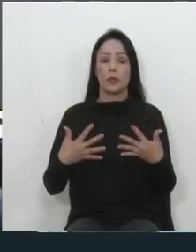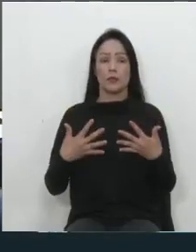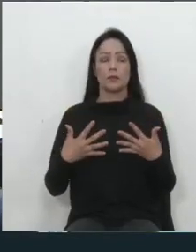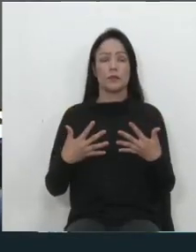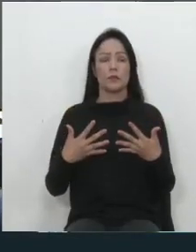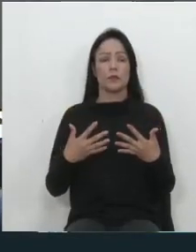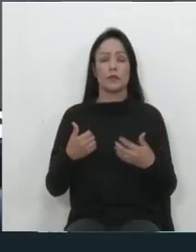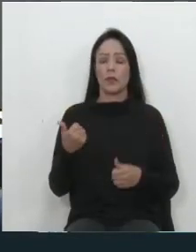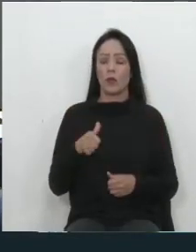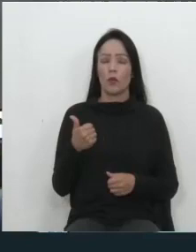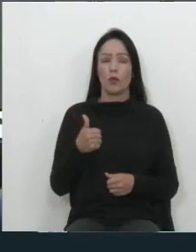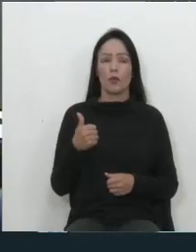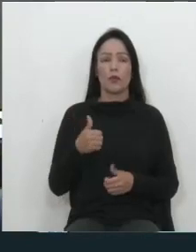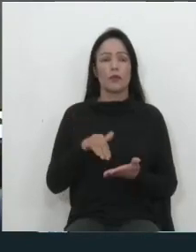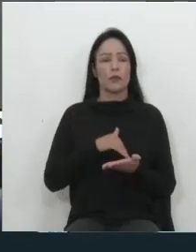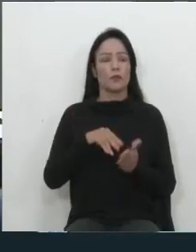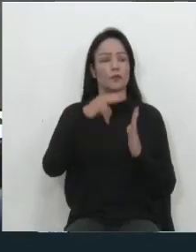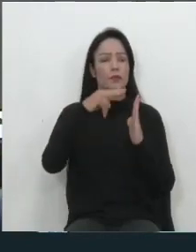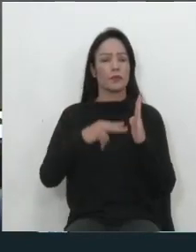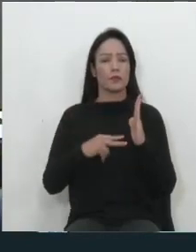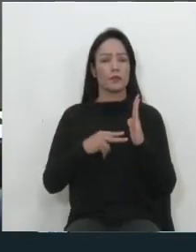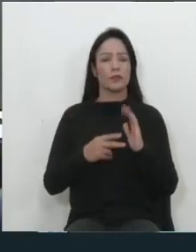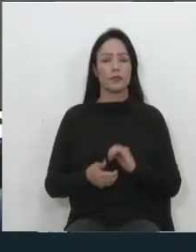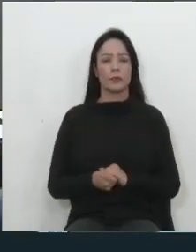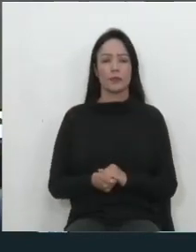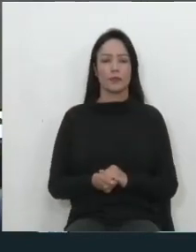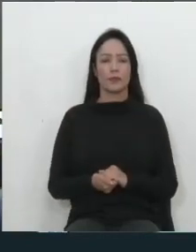Item 11 ao senhor secretário para leitura.